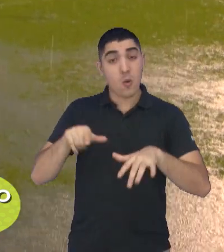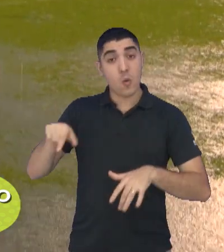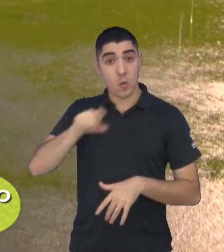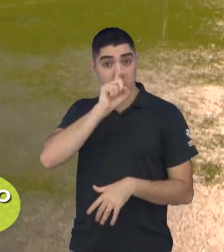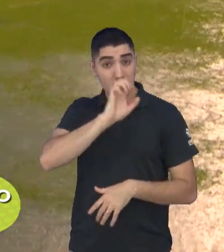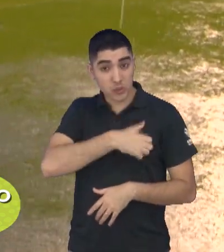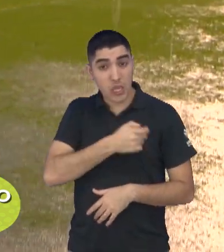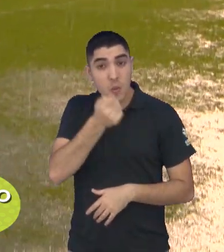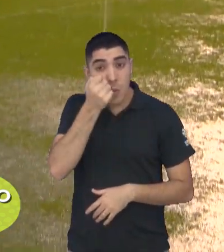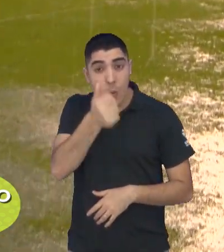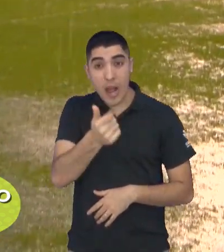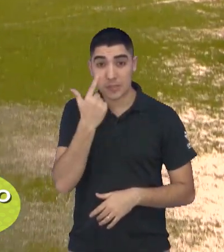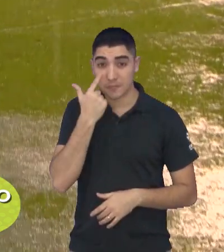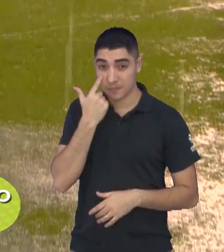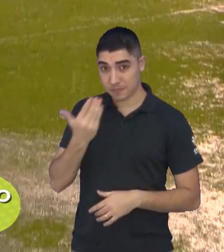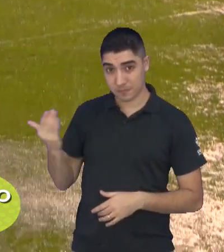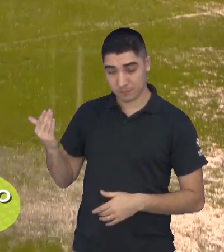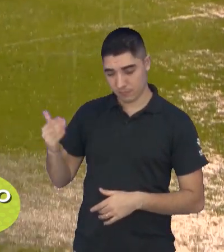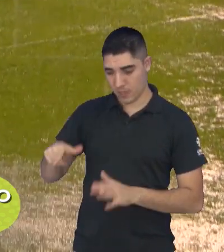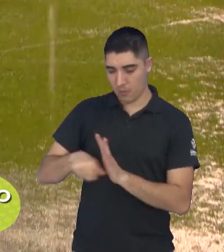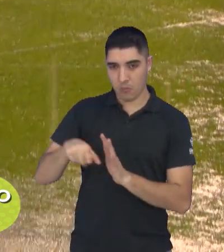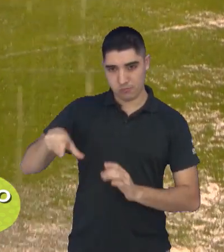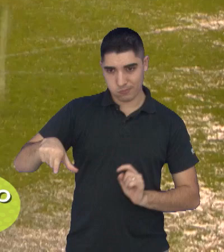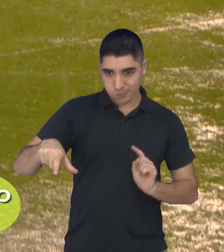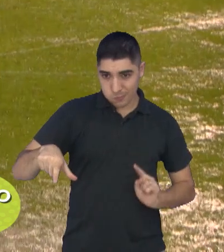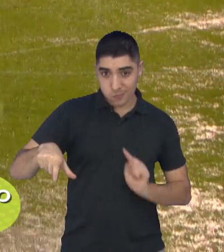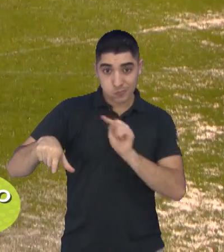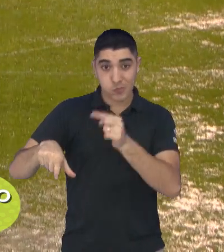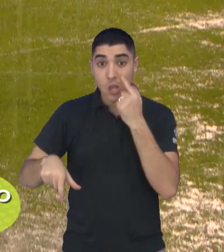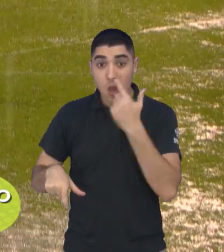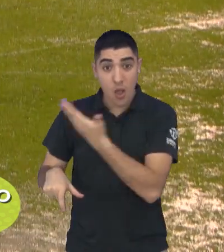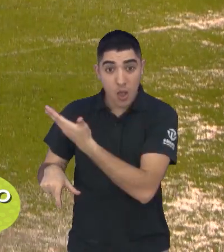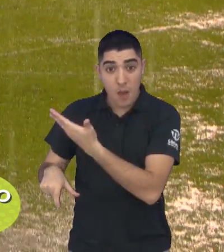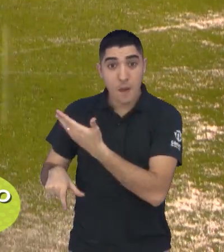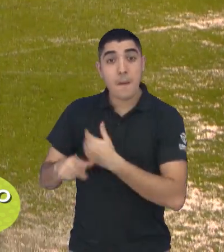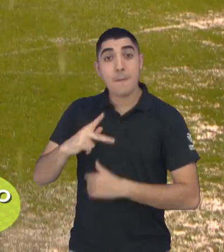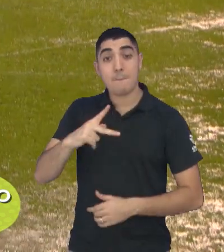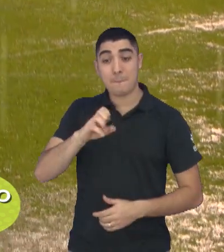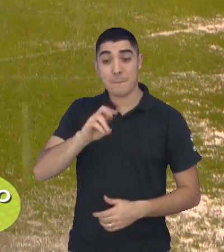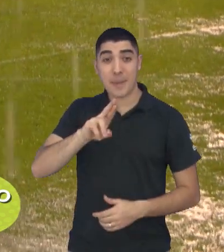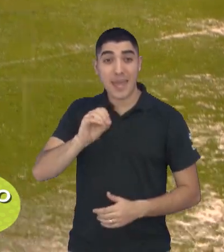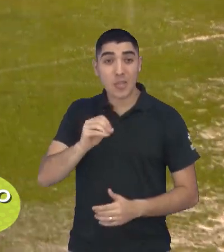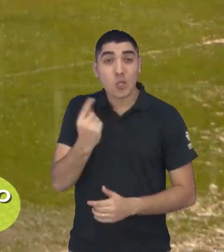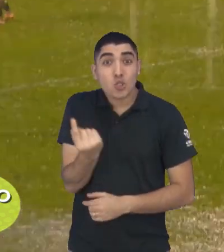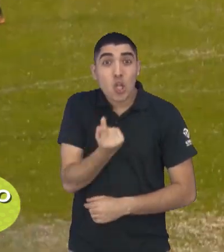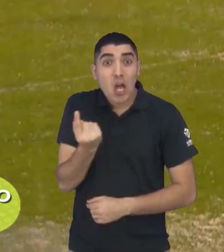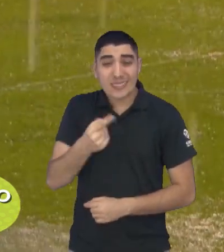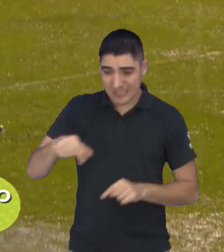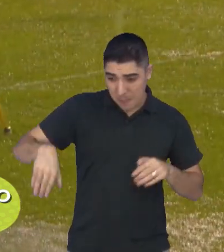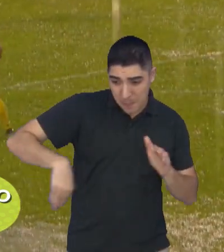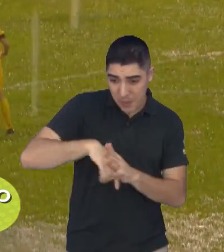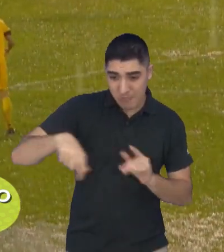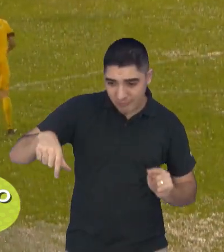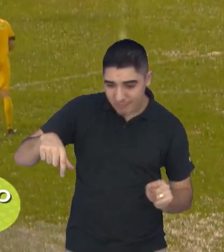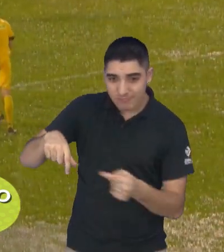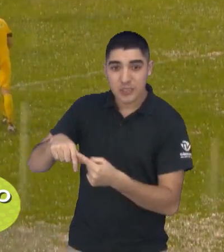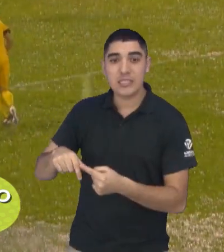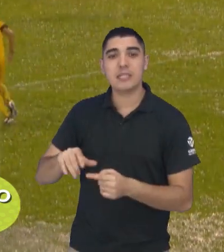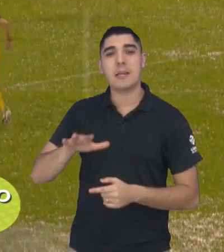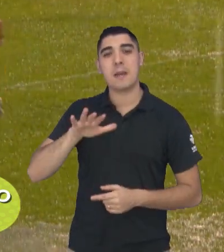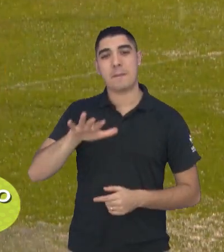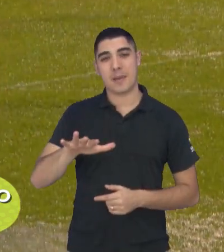levou perigo. Cobrança de lateral, a zaga deu mole e Pedro Favela saiu na cara do goleiro. Mas na hora